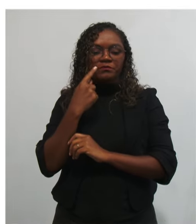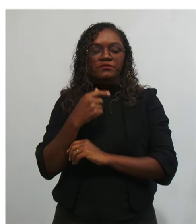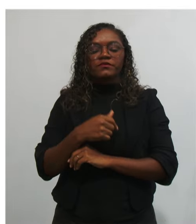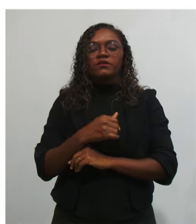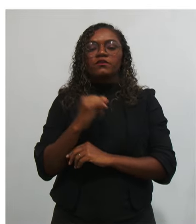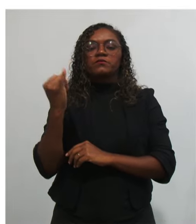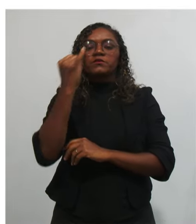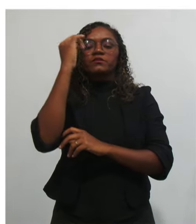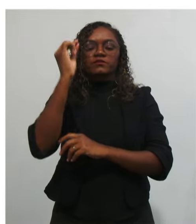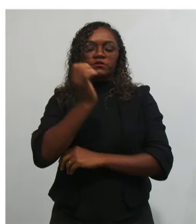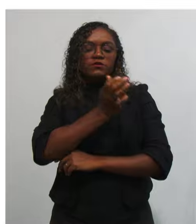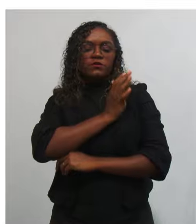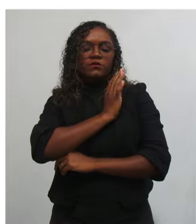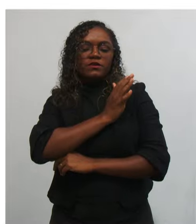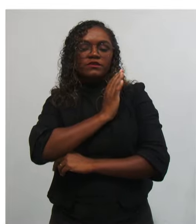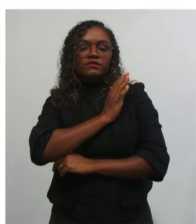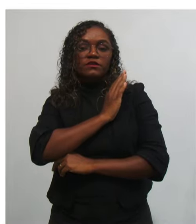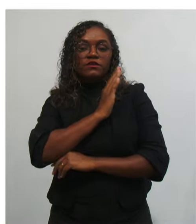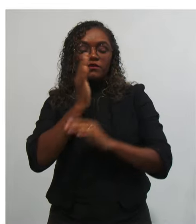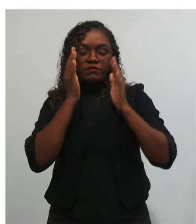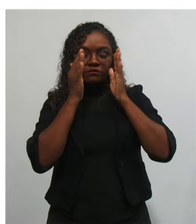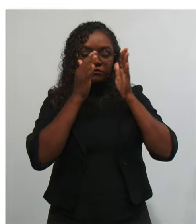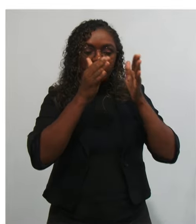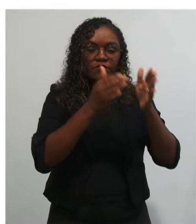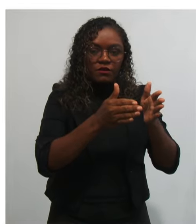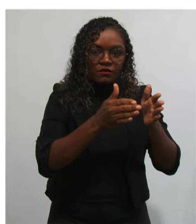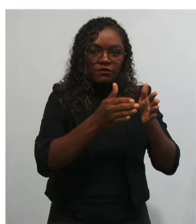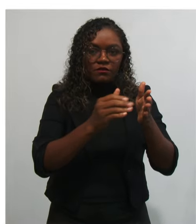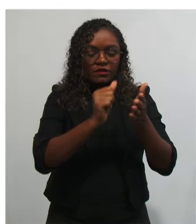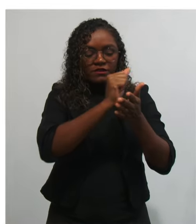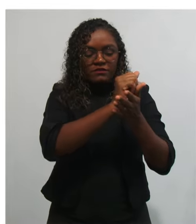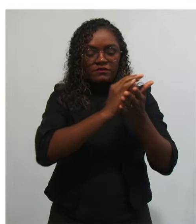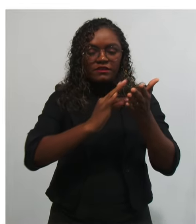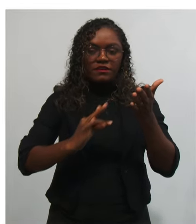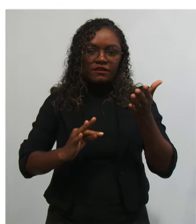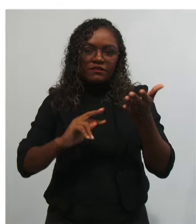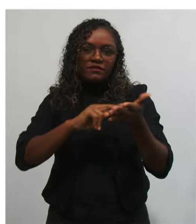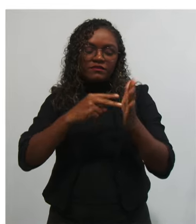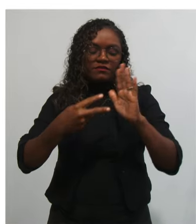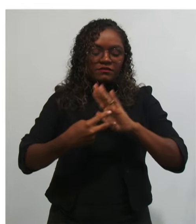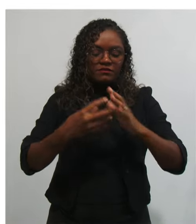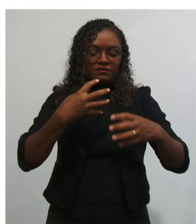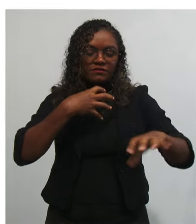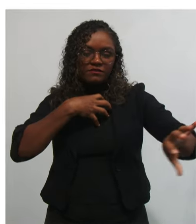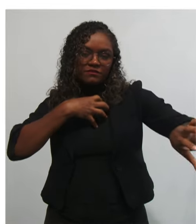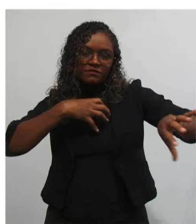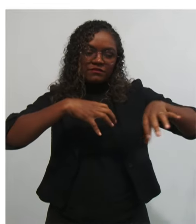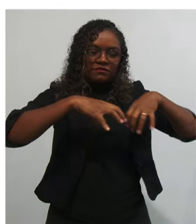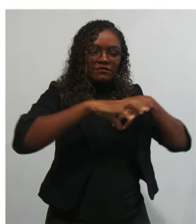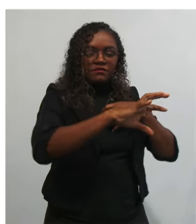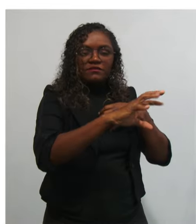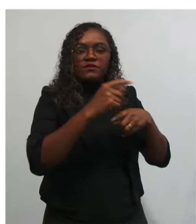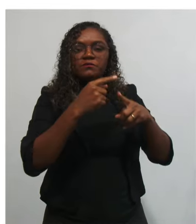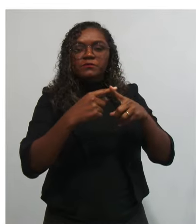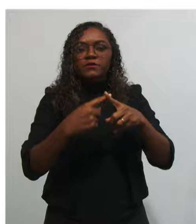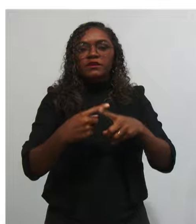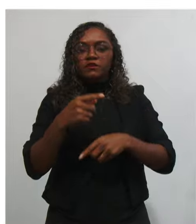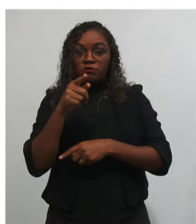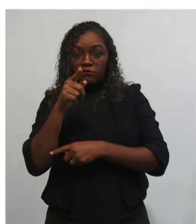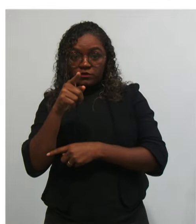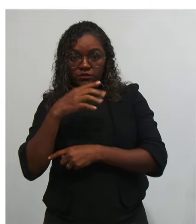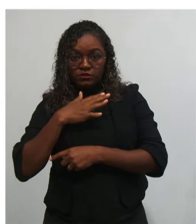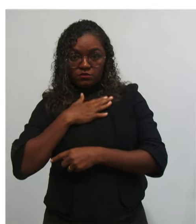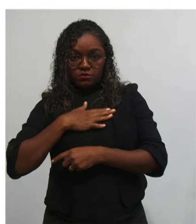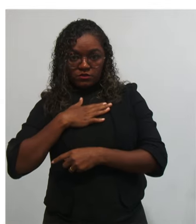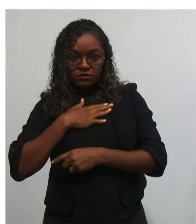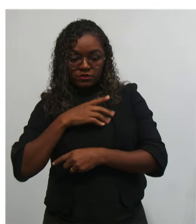coração esteja lá no centro da nossa atividade então é importante que se você escolheu a docência se você escolheu ser